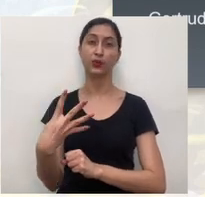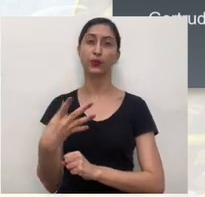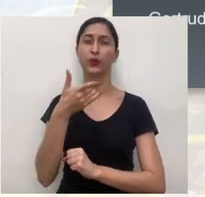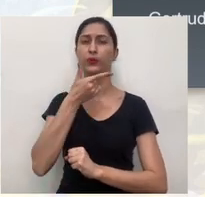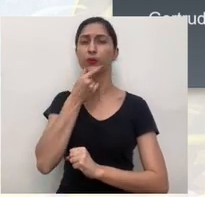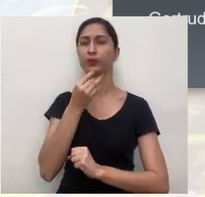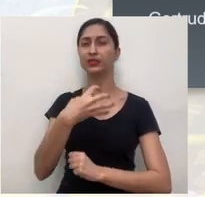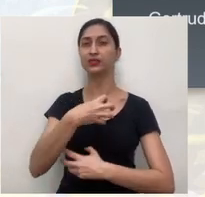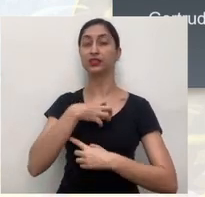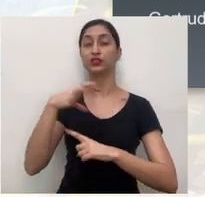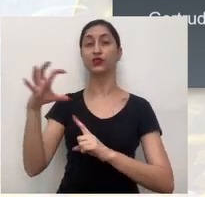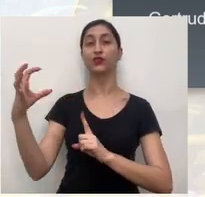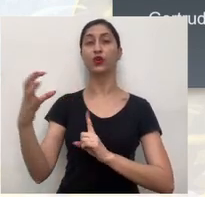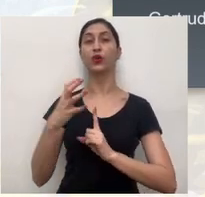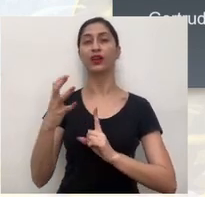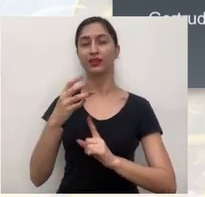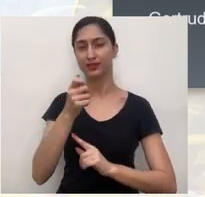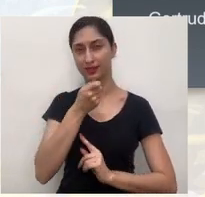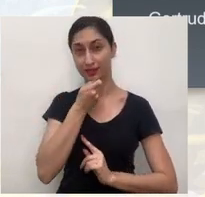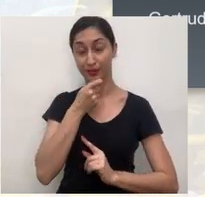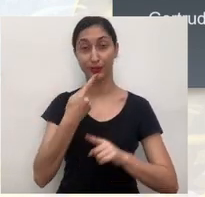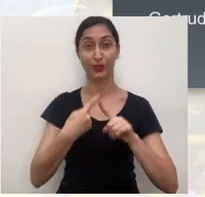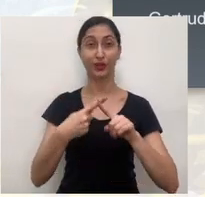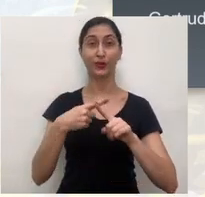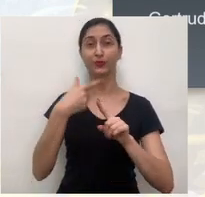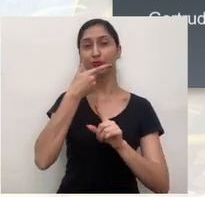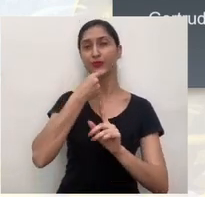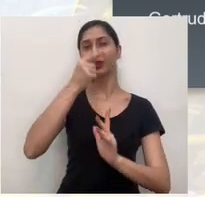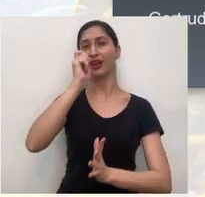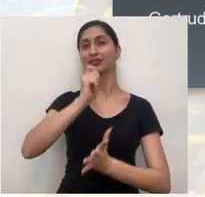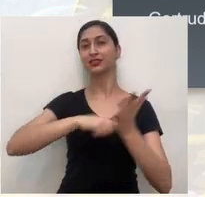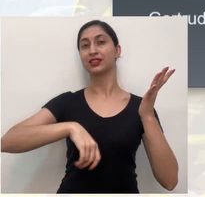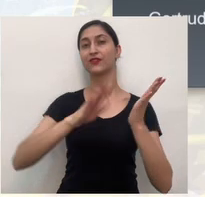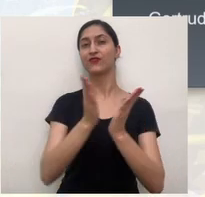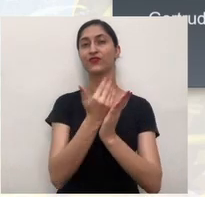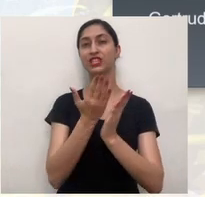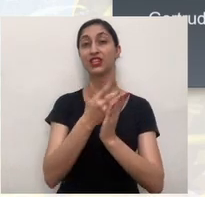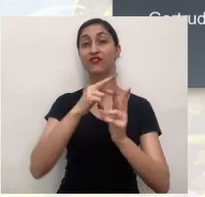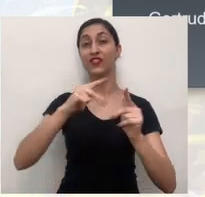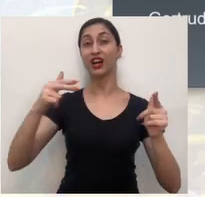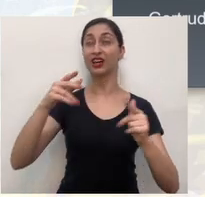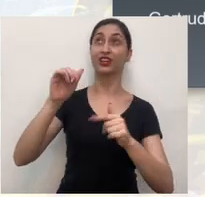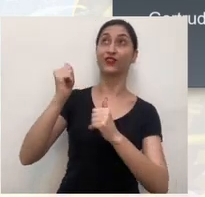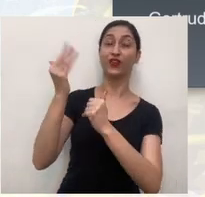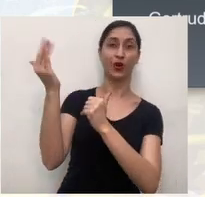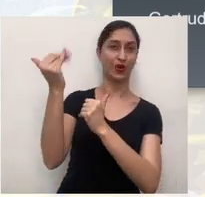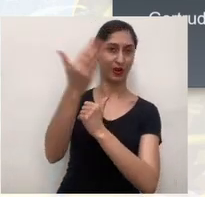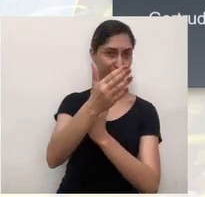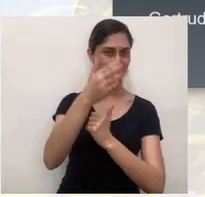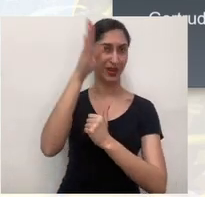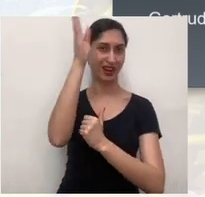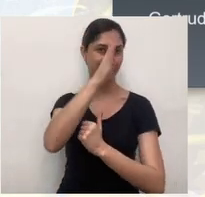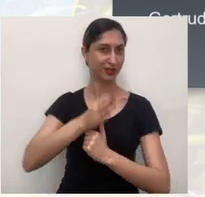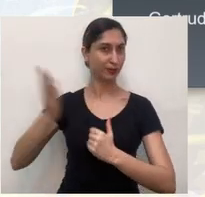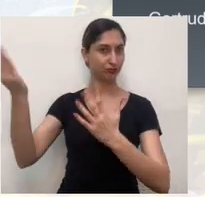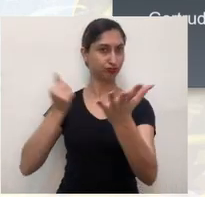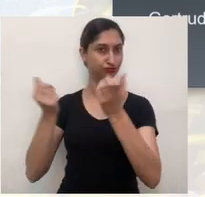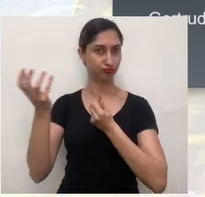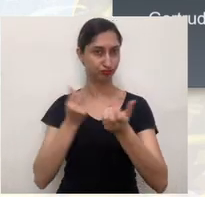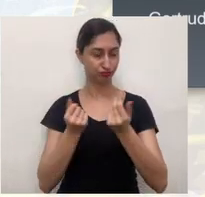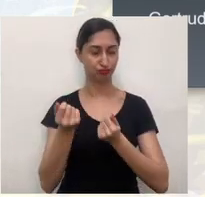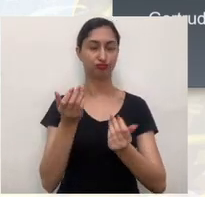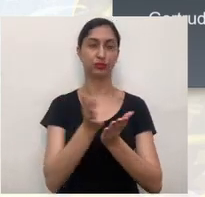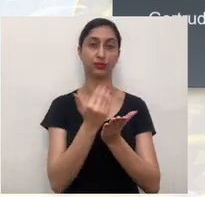tinha assinaturas de revistas estrangeiras, e reparem nesse tipo de desenho. Eu digo assim,